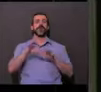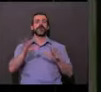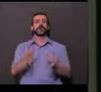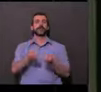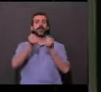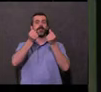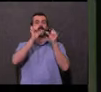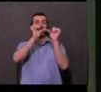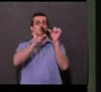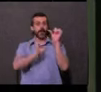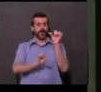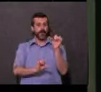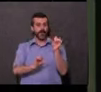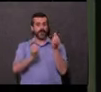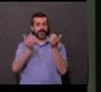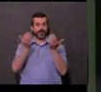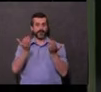Palavra da